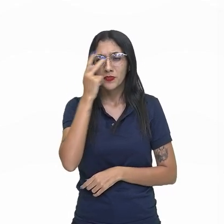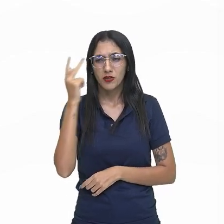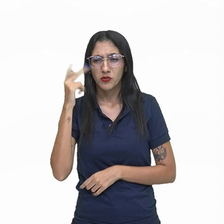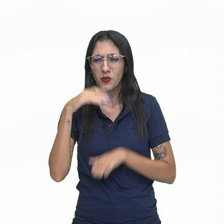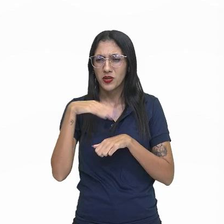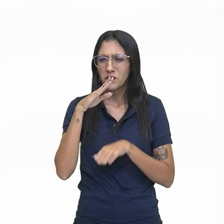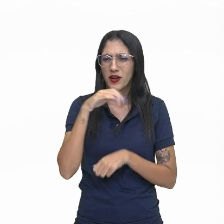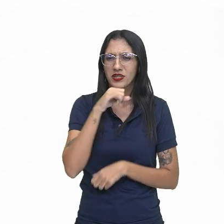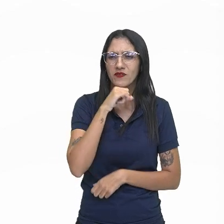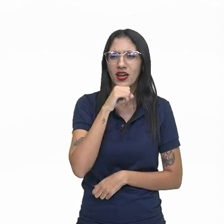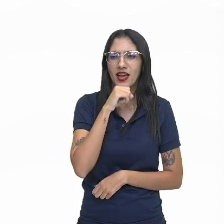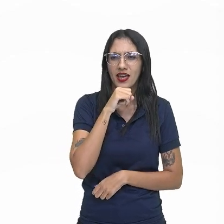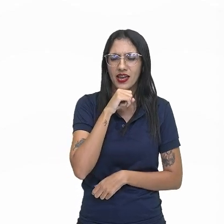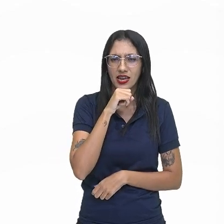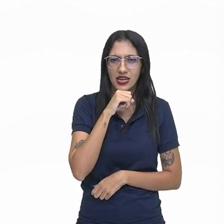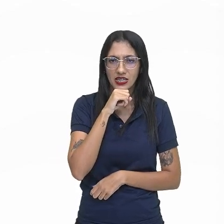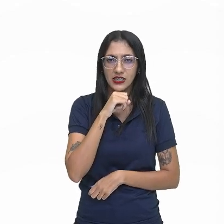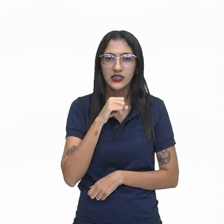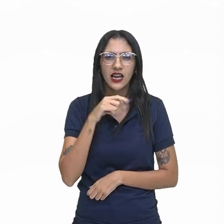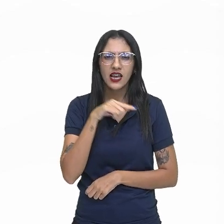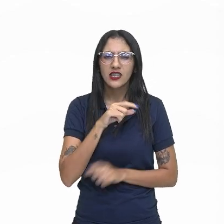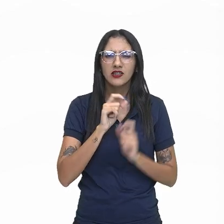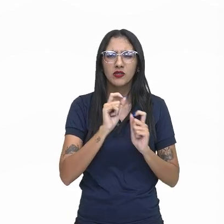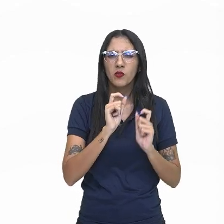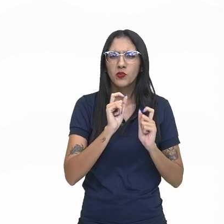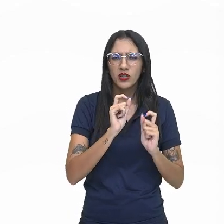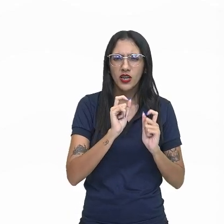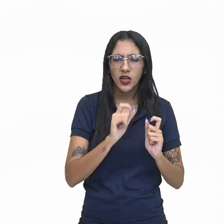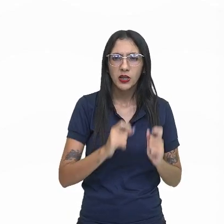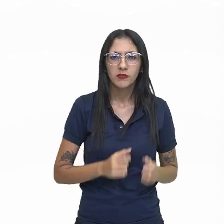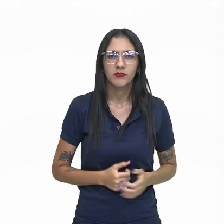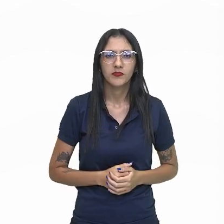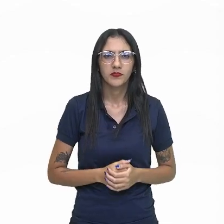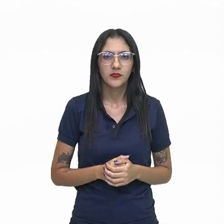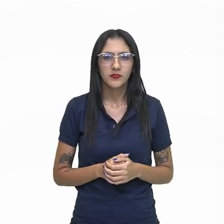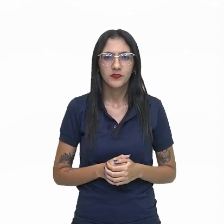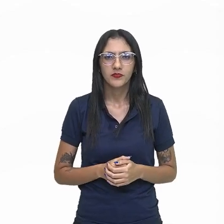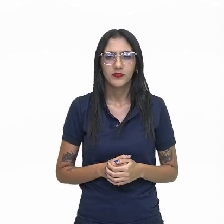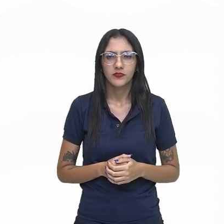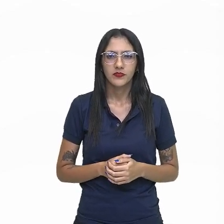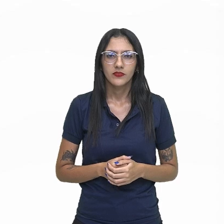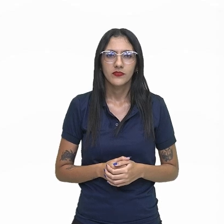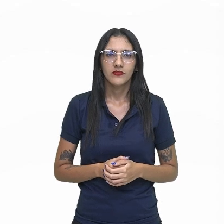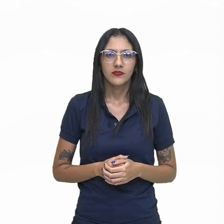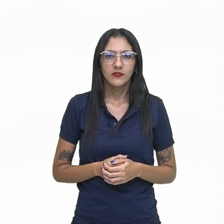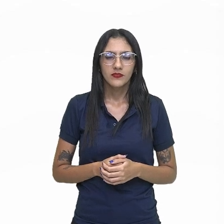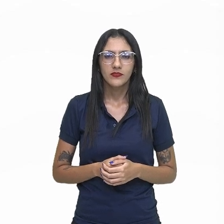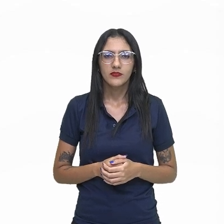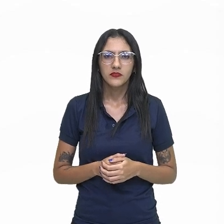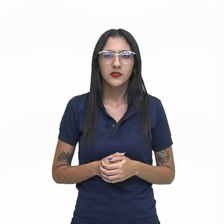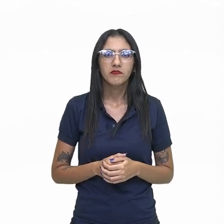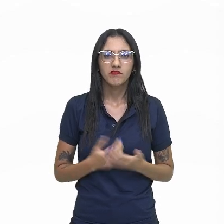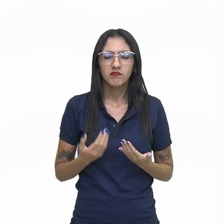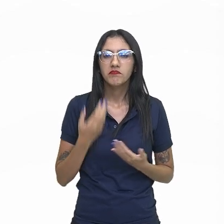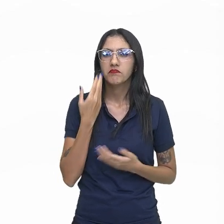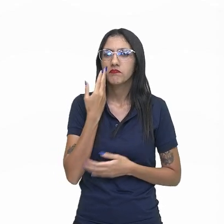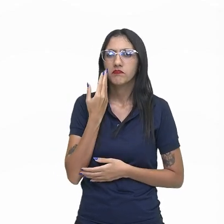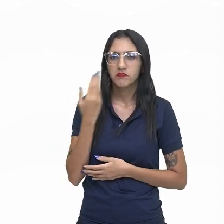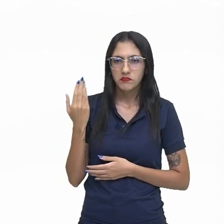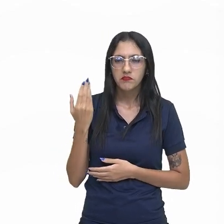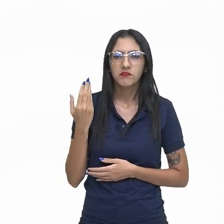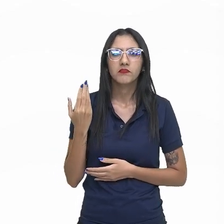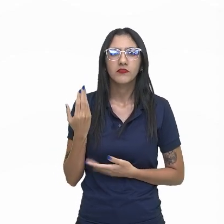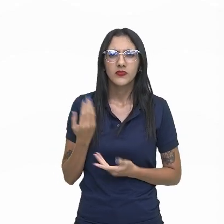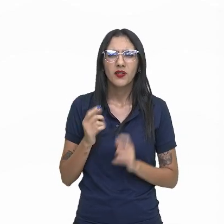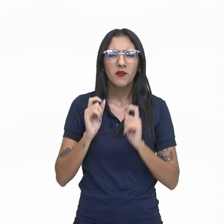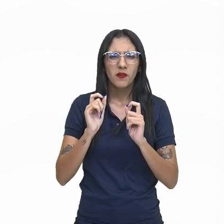é que era um precipício, jogando com pau de 2 bicos, pelo que carecia muita